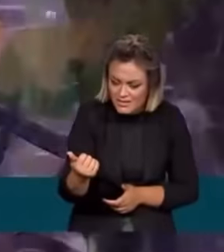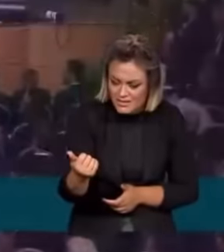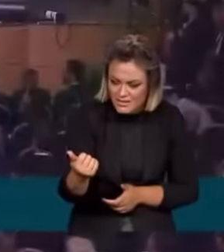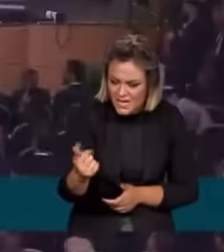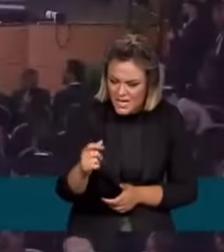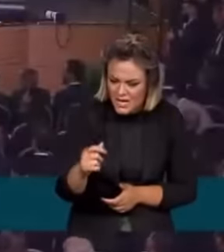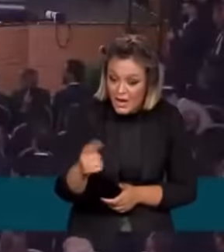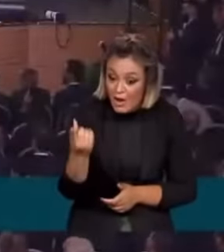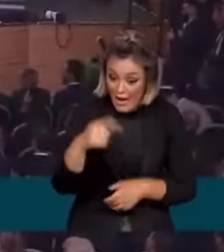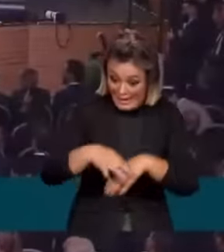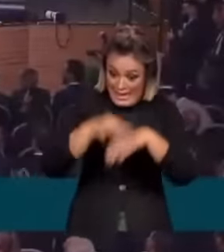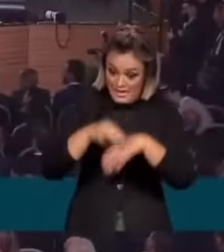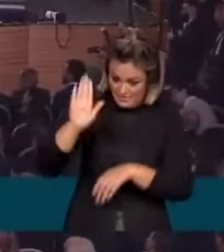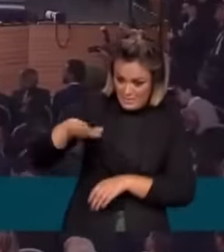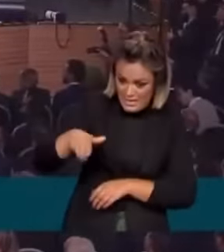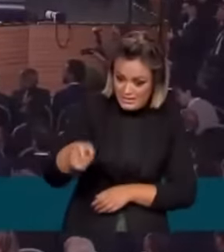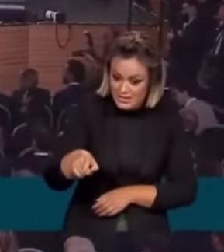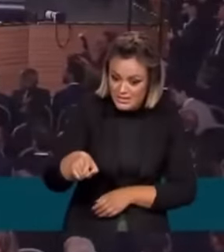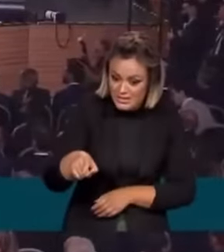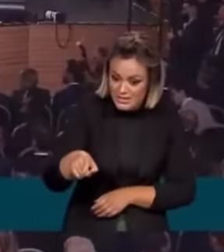Quem quer falar aqui? Já caiu o preço da picanha?